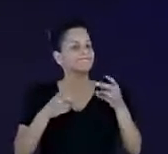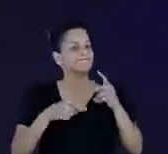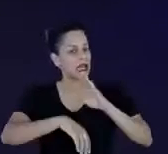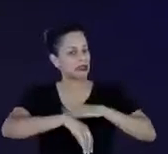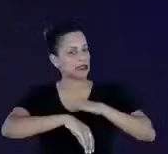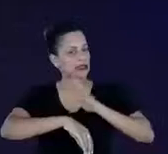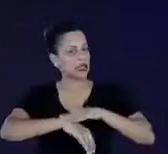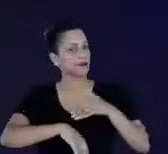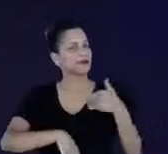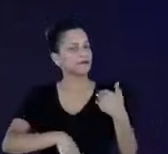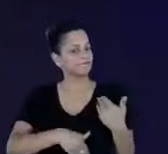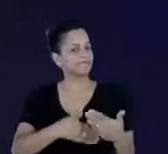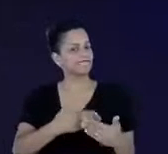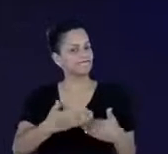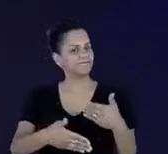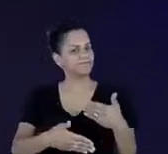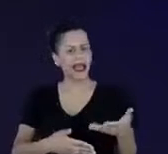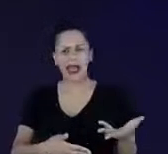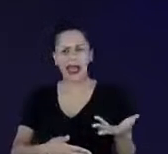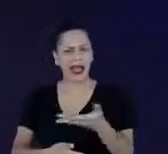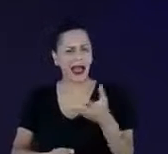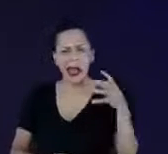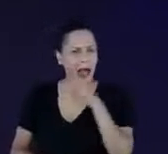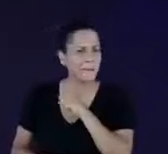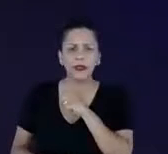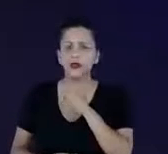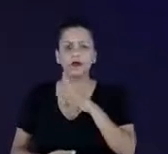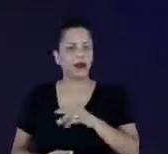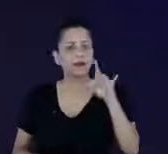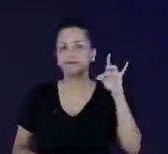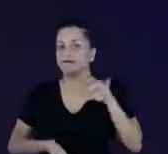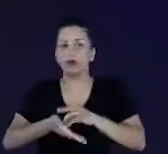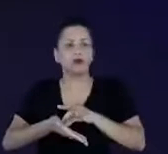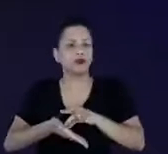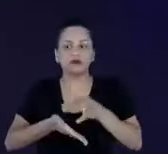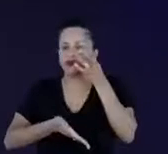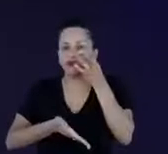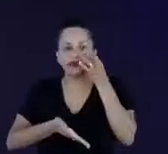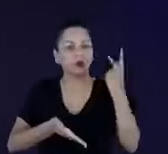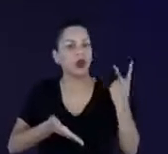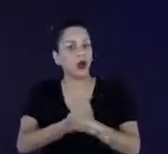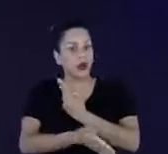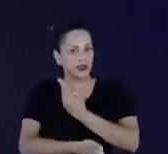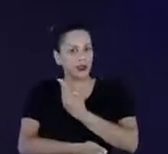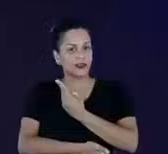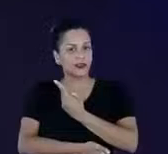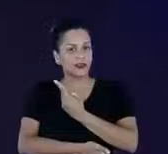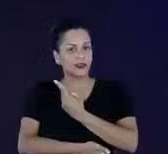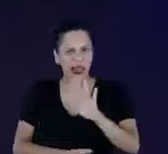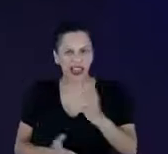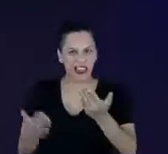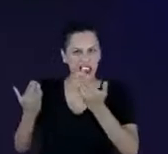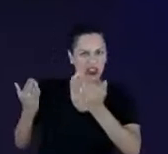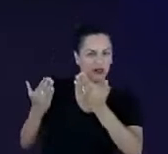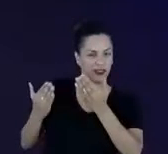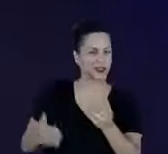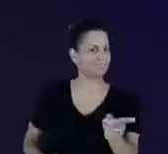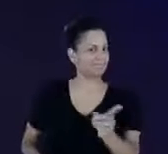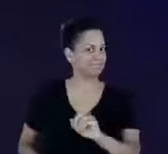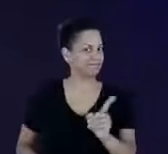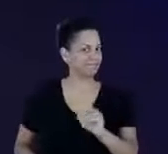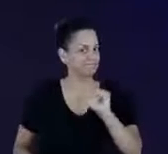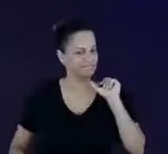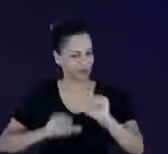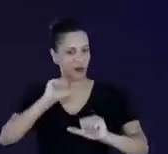é uma pessoa que horas isso vai ser uma realidade aqui direto com a gente né mas não dúvida mais do o transformador